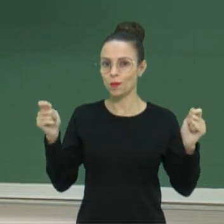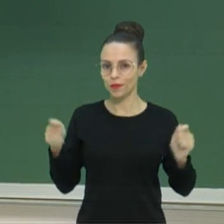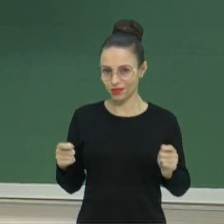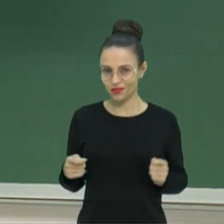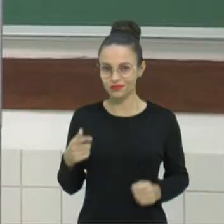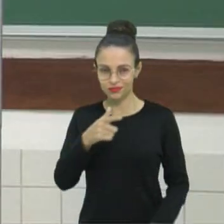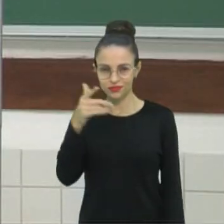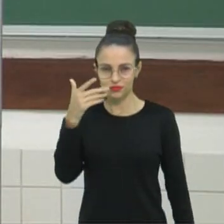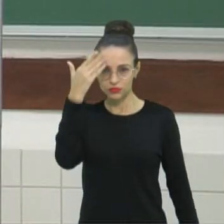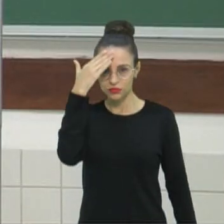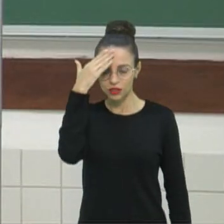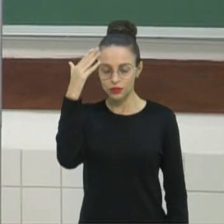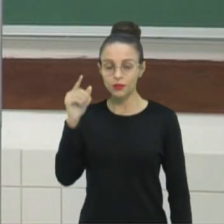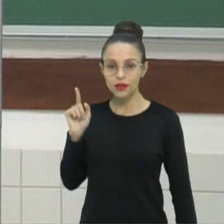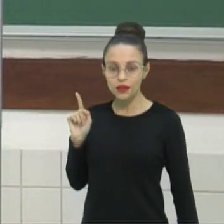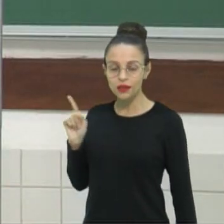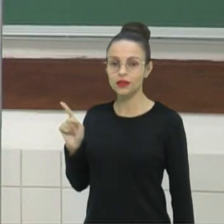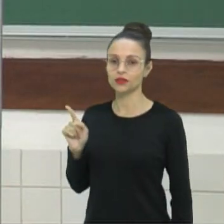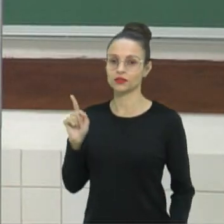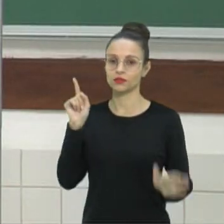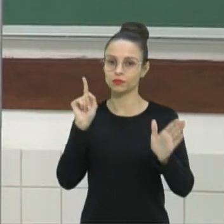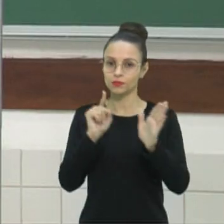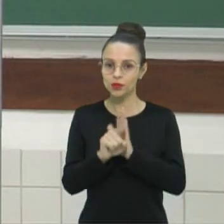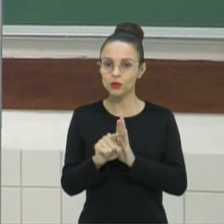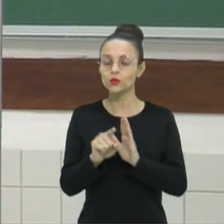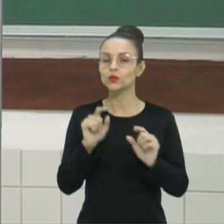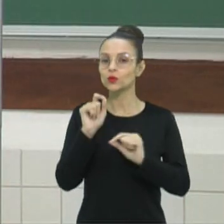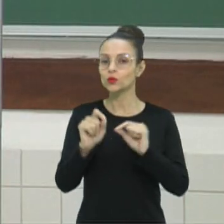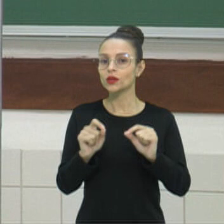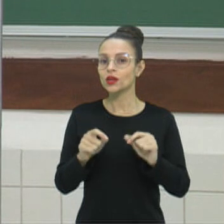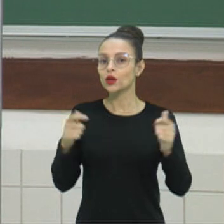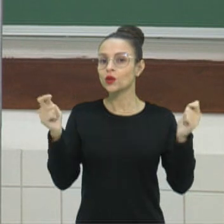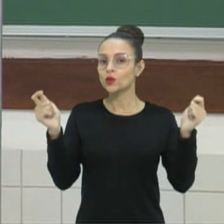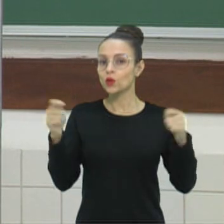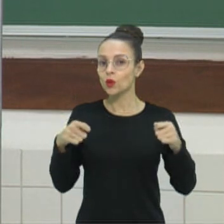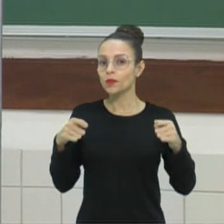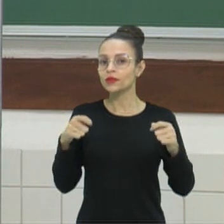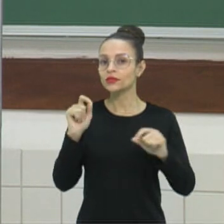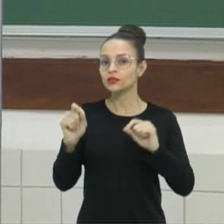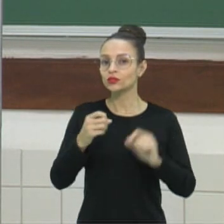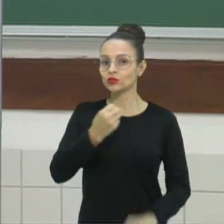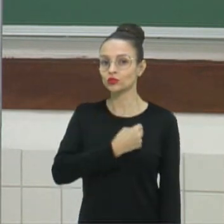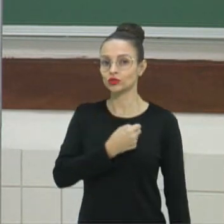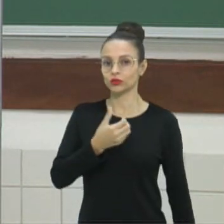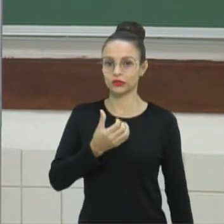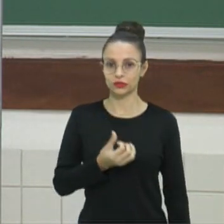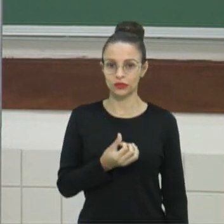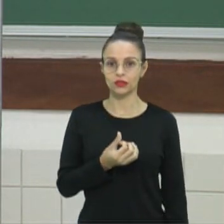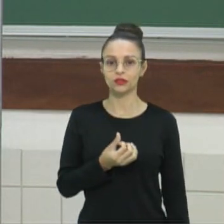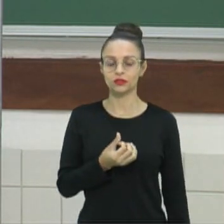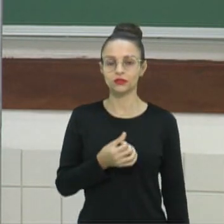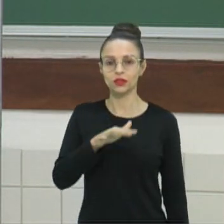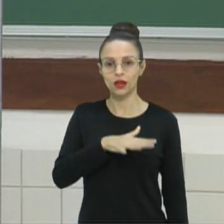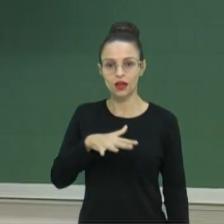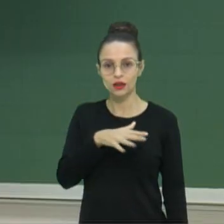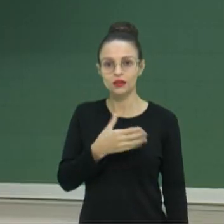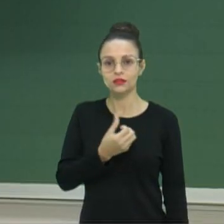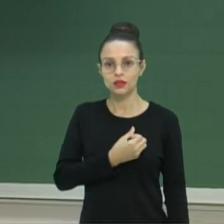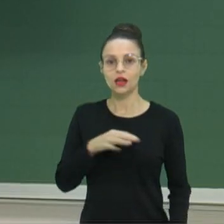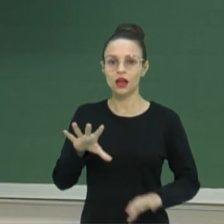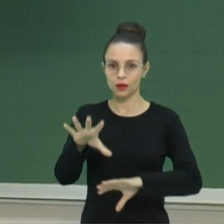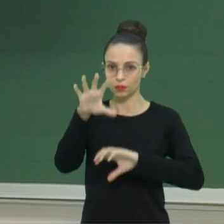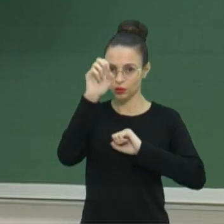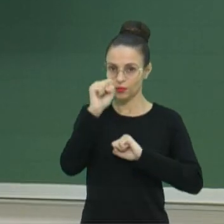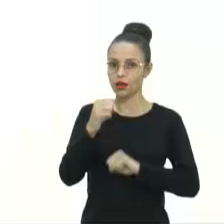sobre isso, né? E nesse caso, o Enem, essa questão, está cobrando a competência número 6, da área 6, apropriar-se